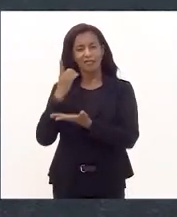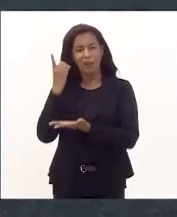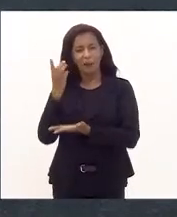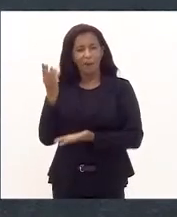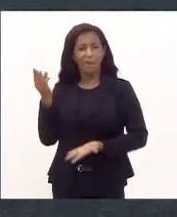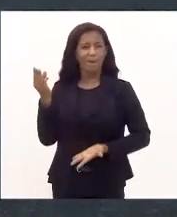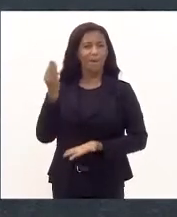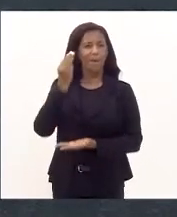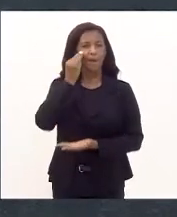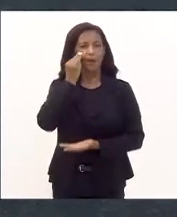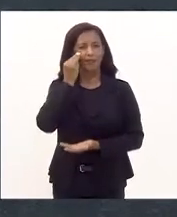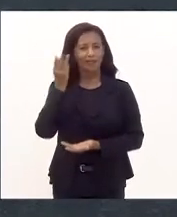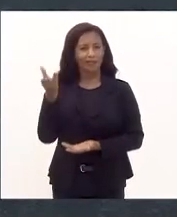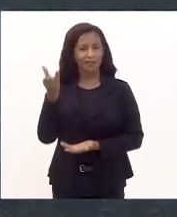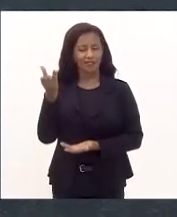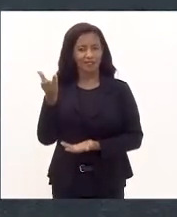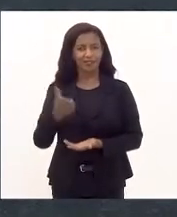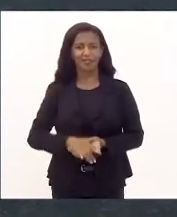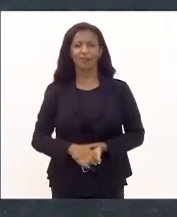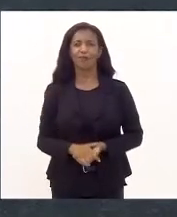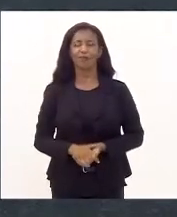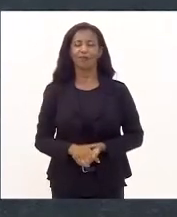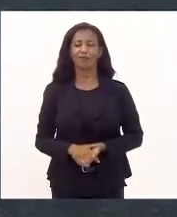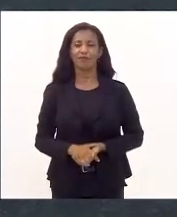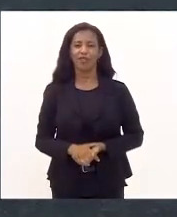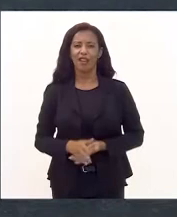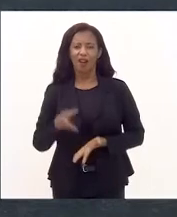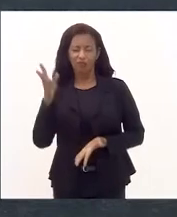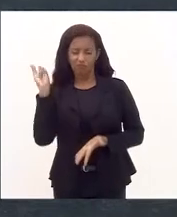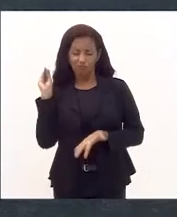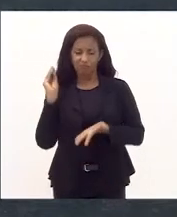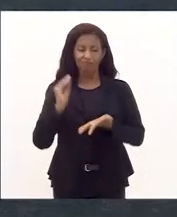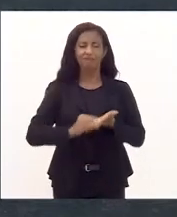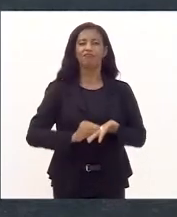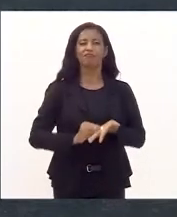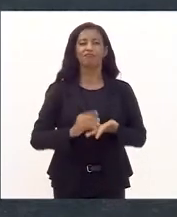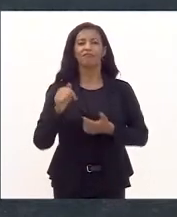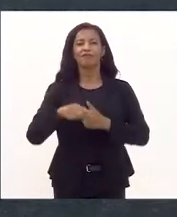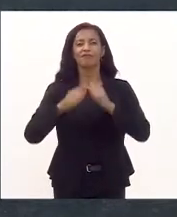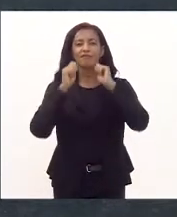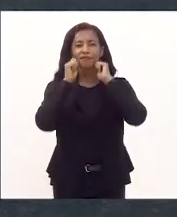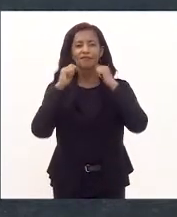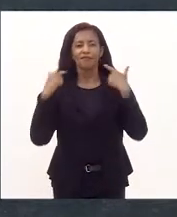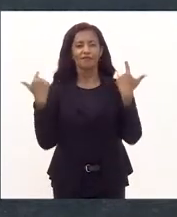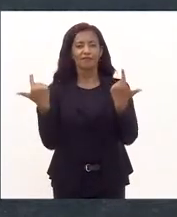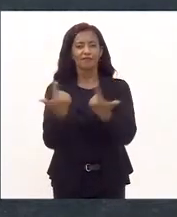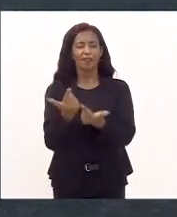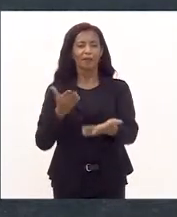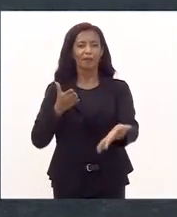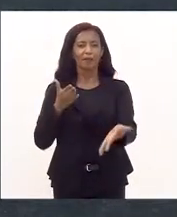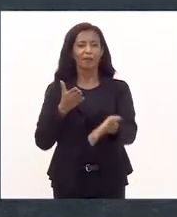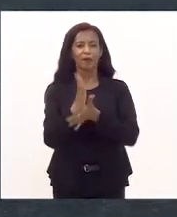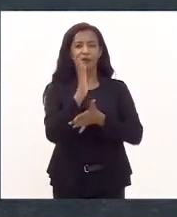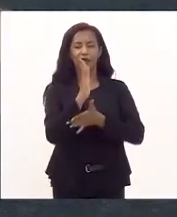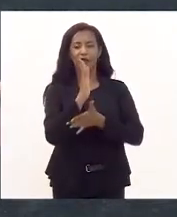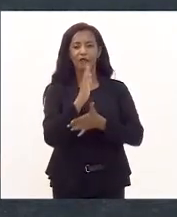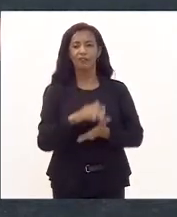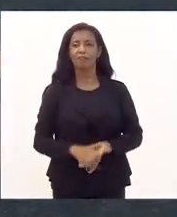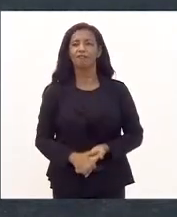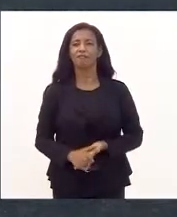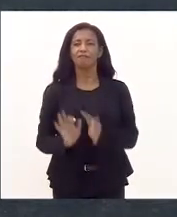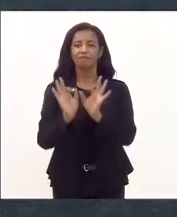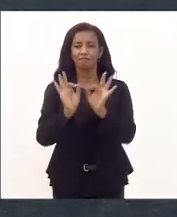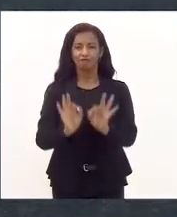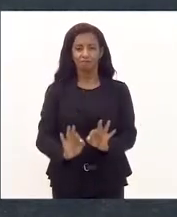Mônica Francisco ao cravar nesta casa a aprovação